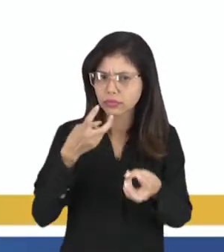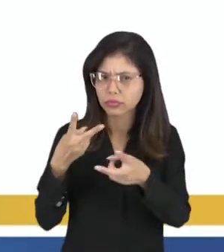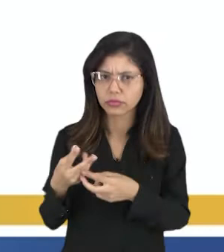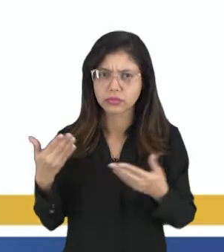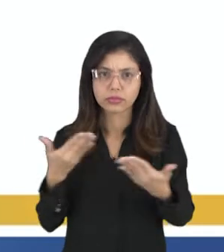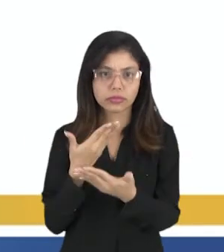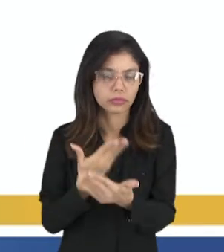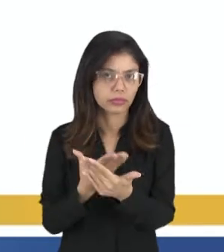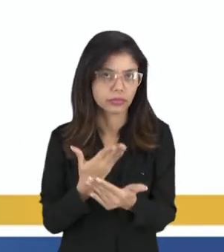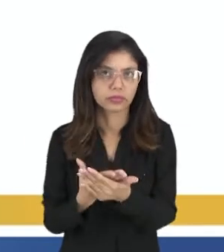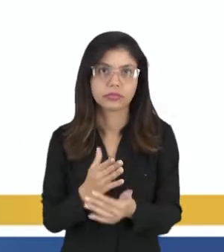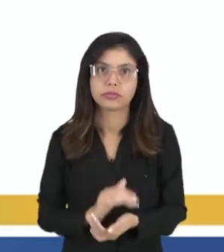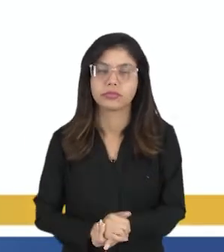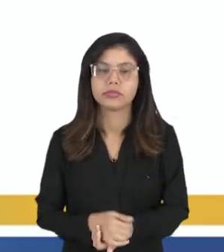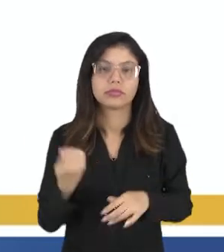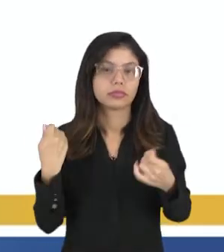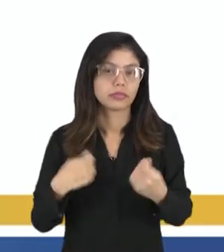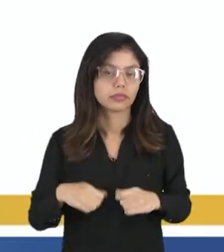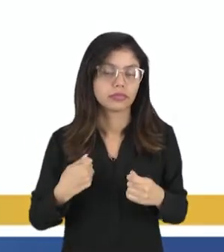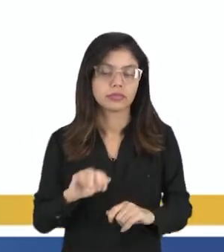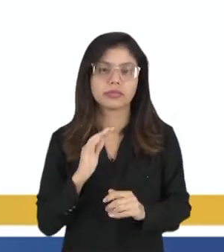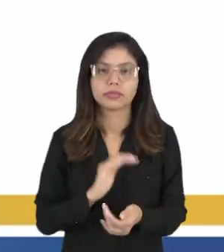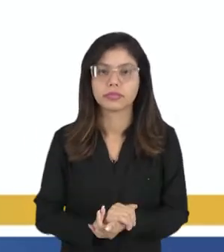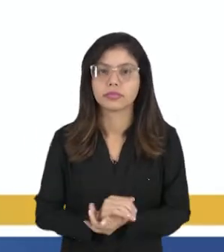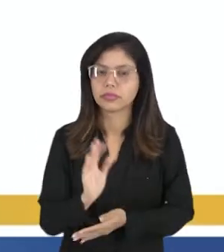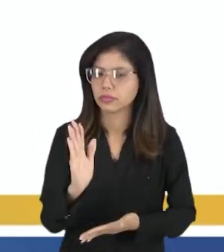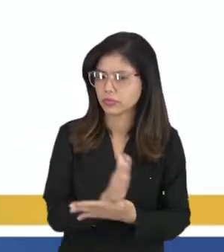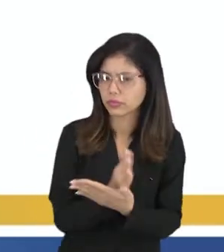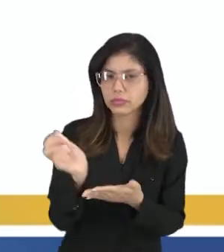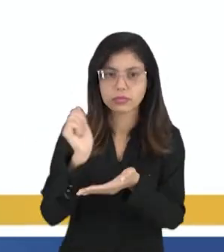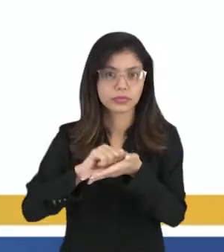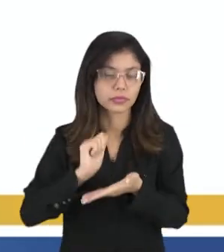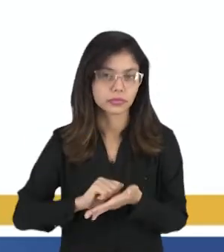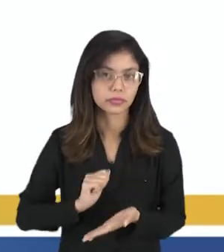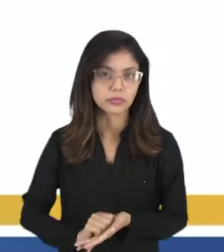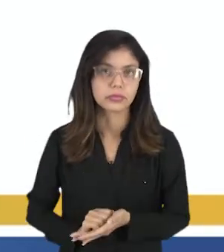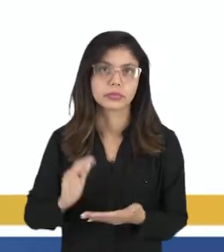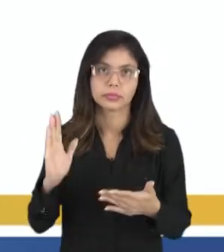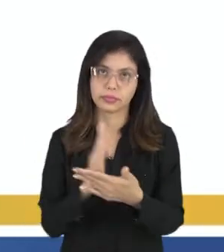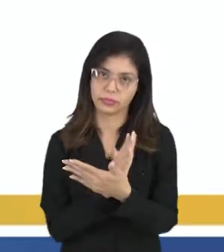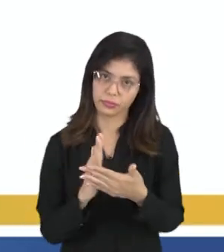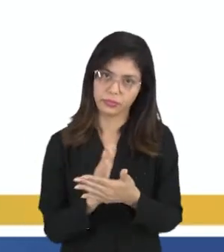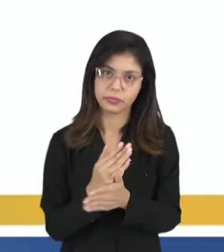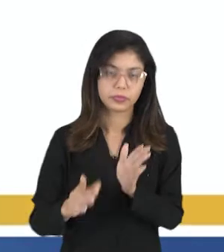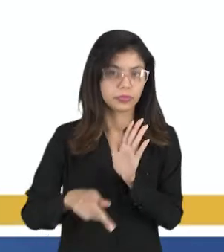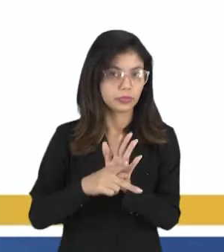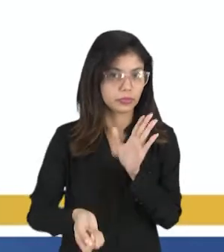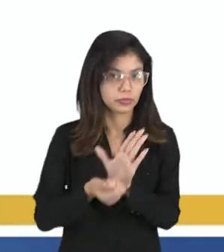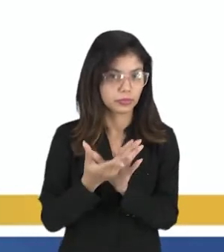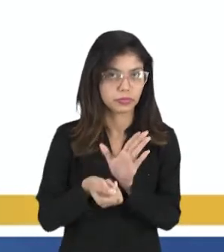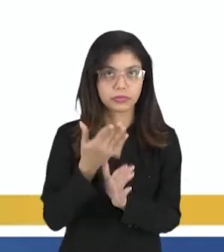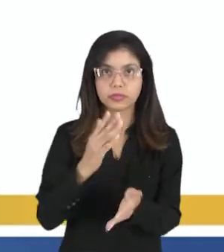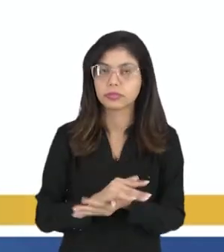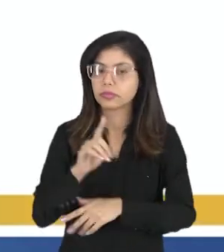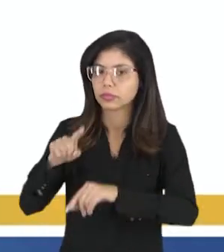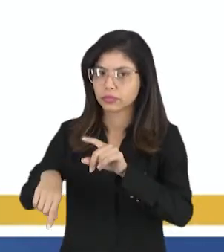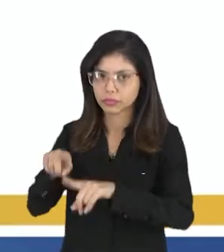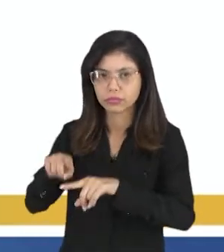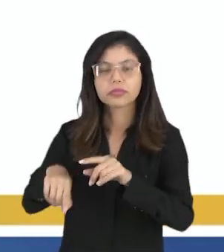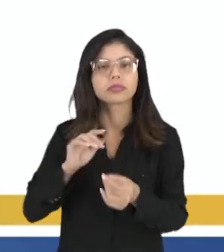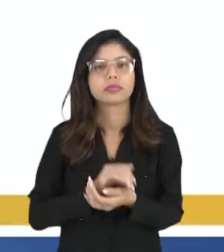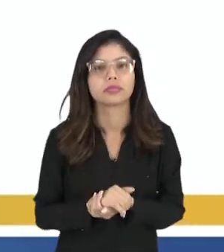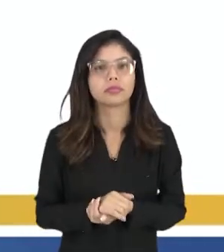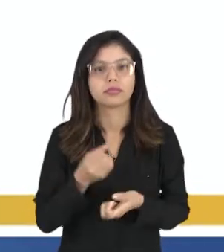de hoje? Que a gente precisa de algumas descrições e algumas propriedades da matéria para a